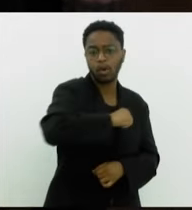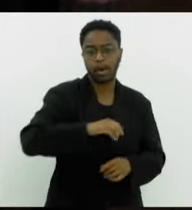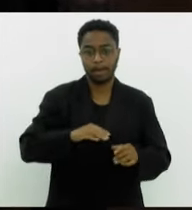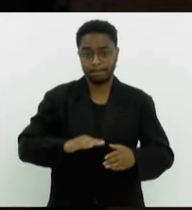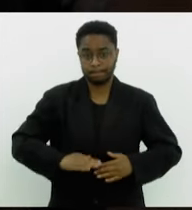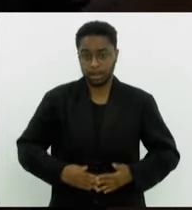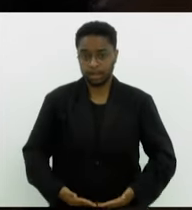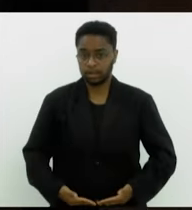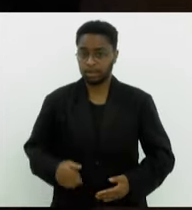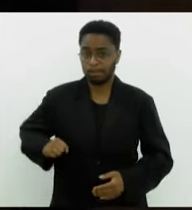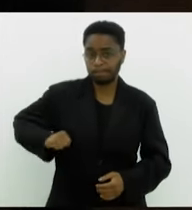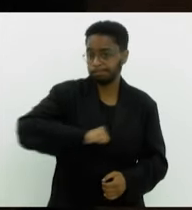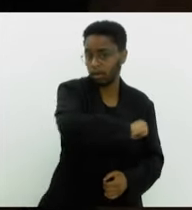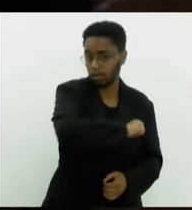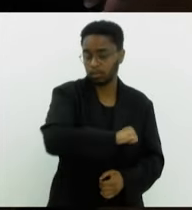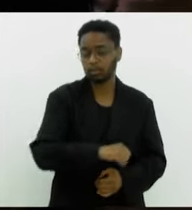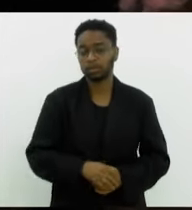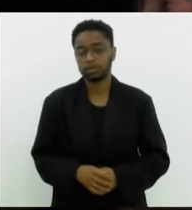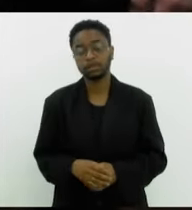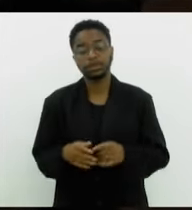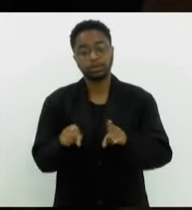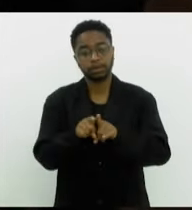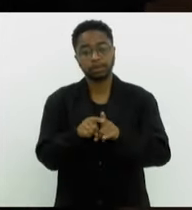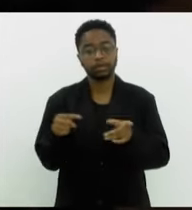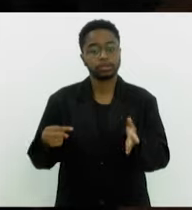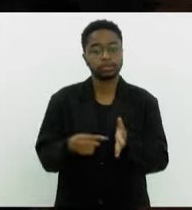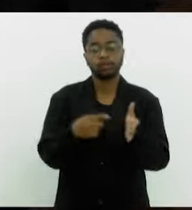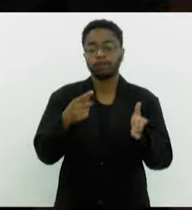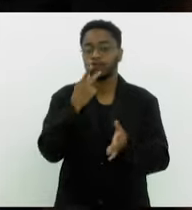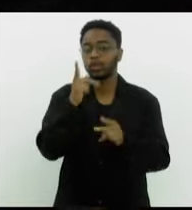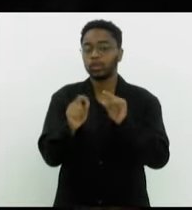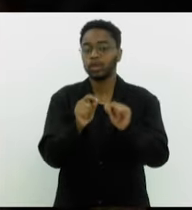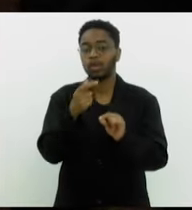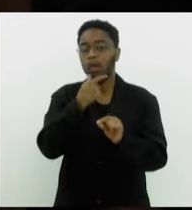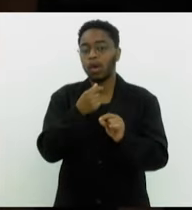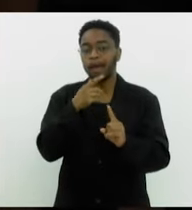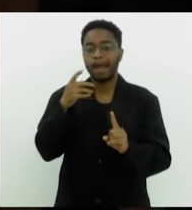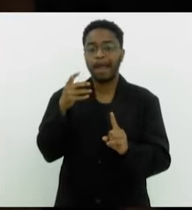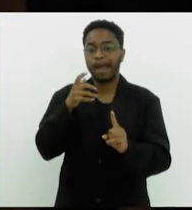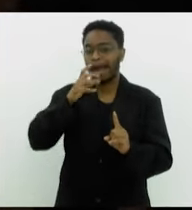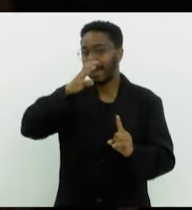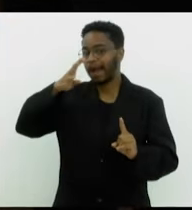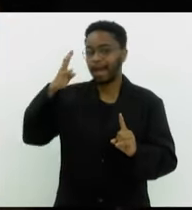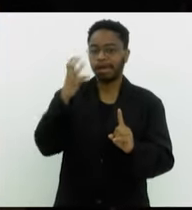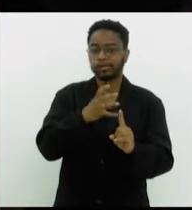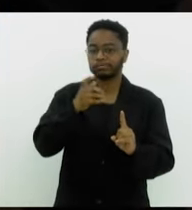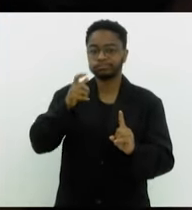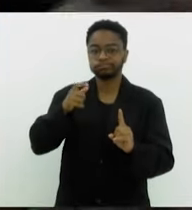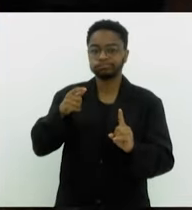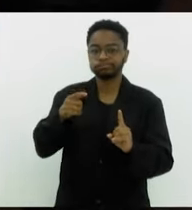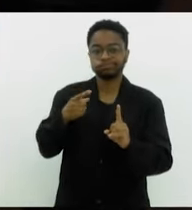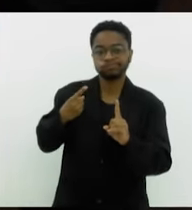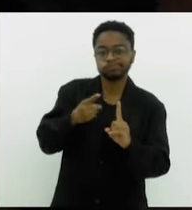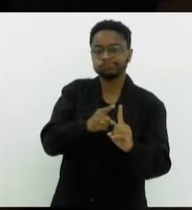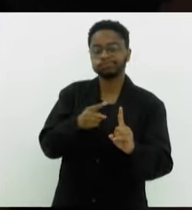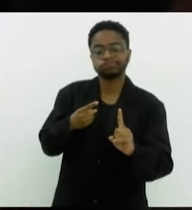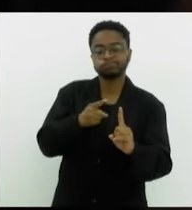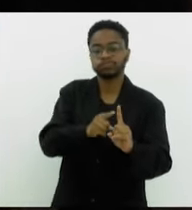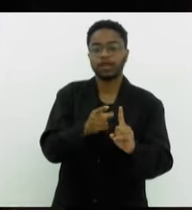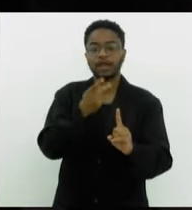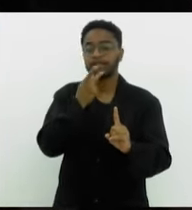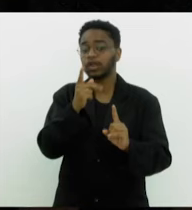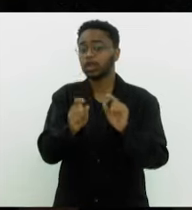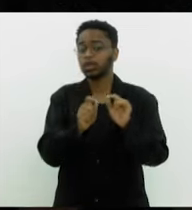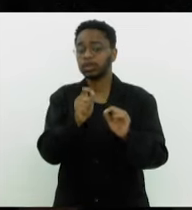dela. Ela fez denúncias também dizendo que ele ameaçava ela psicologicamente, dizendo